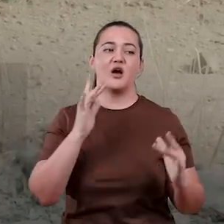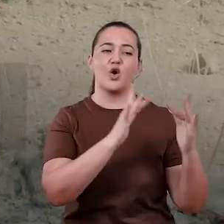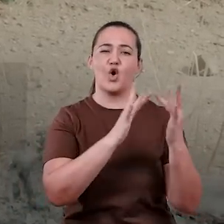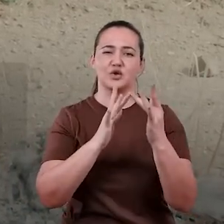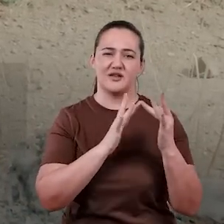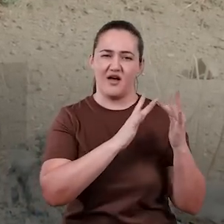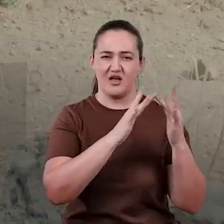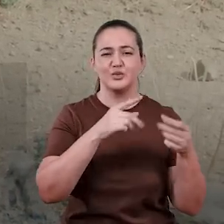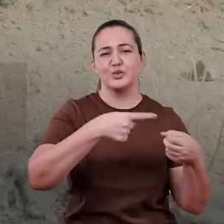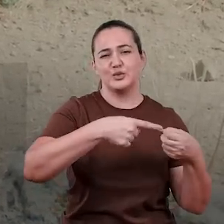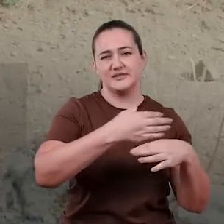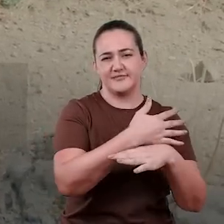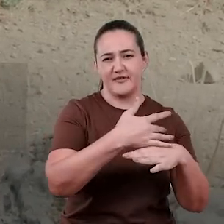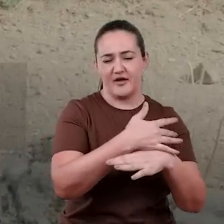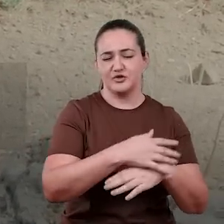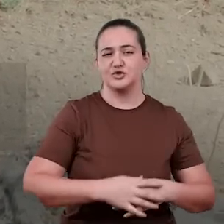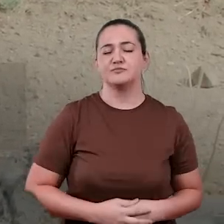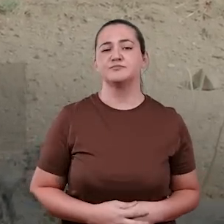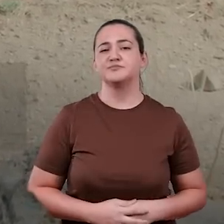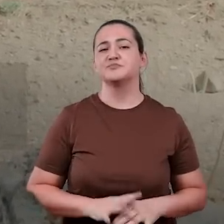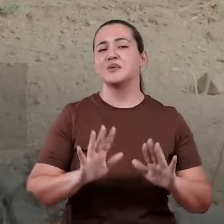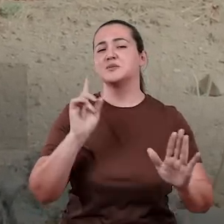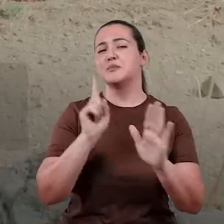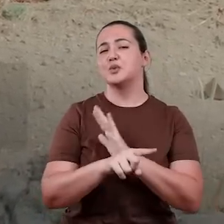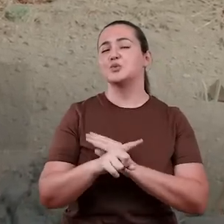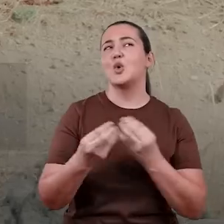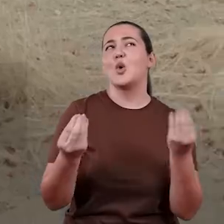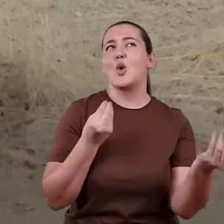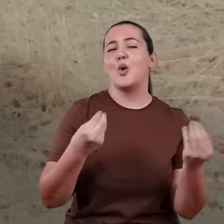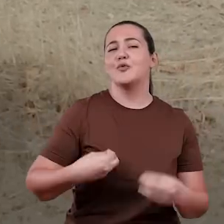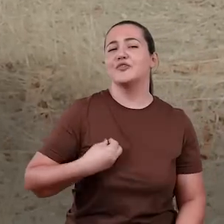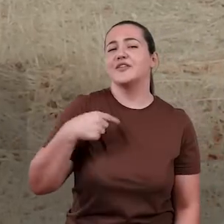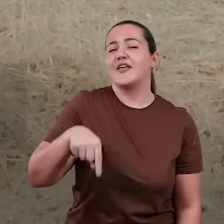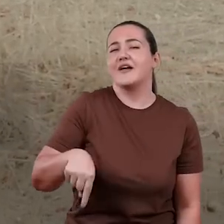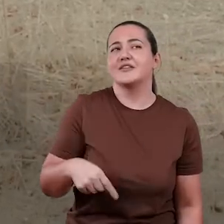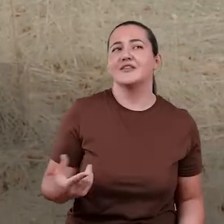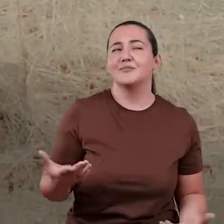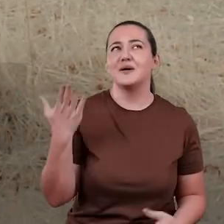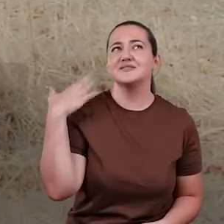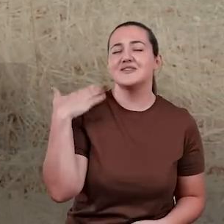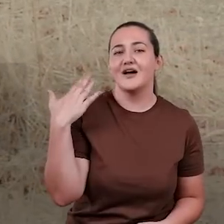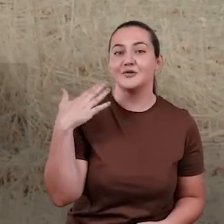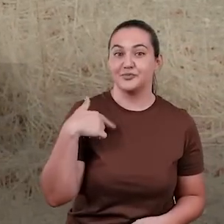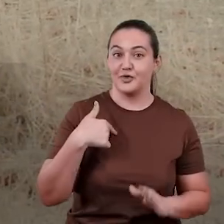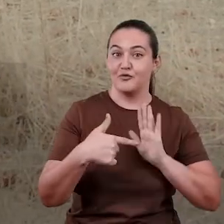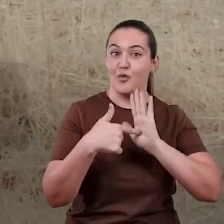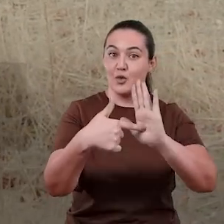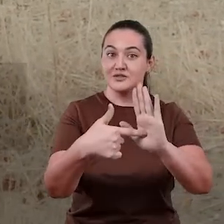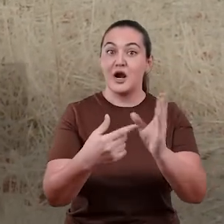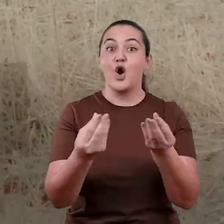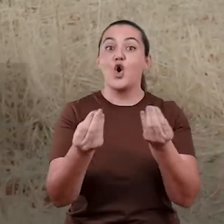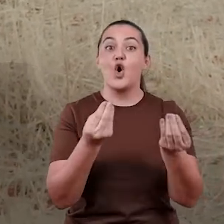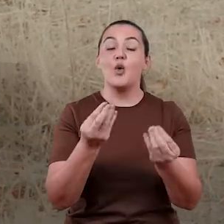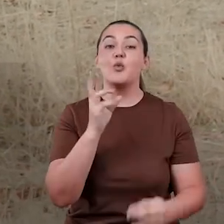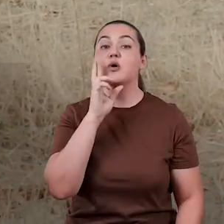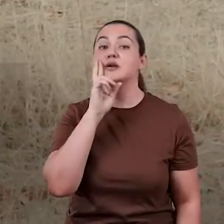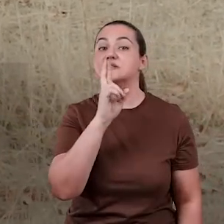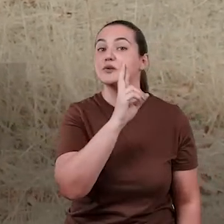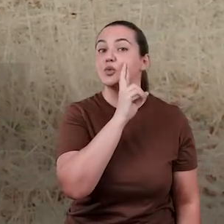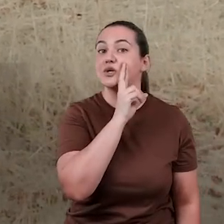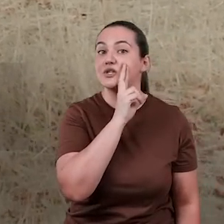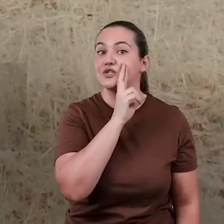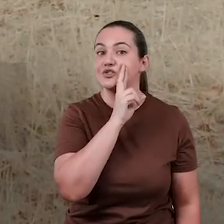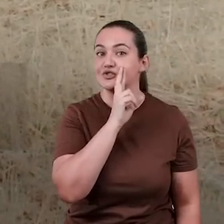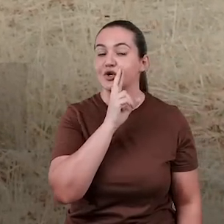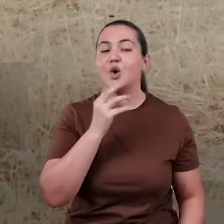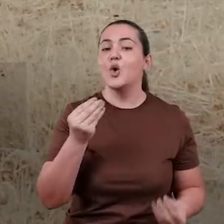carne. Aí eu fico pensando como seria viver aqui naqueles dias. Aliás, eu vou mostrar para vocês agora como era o refeitório